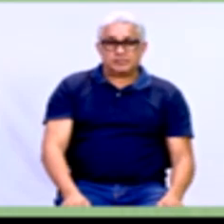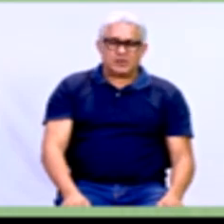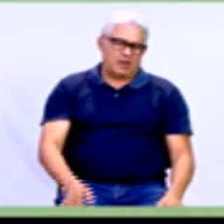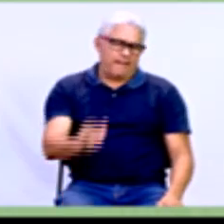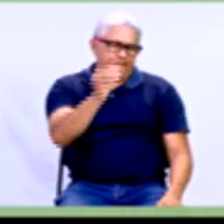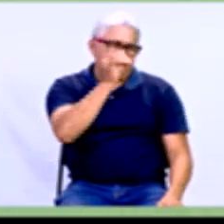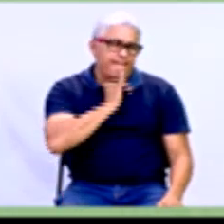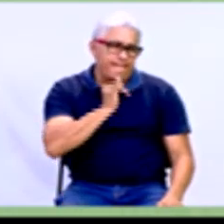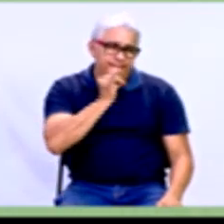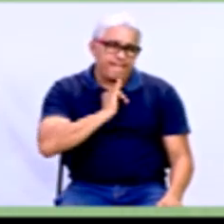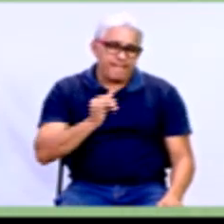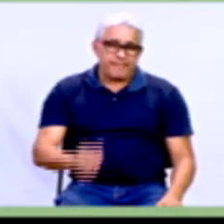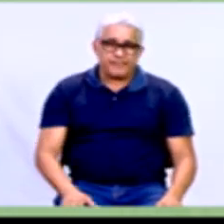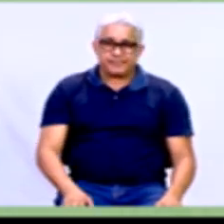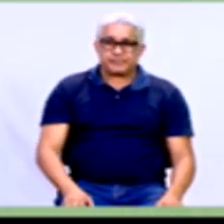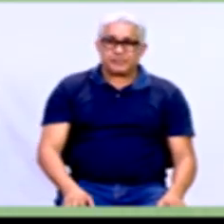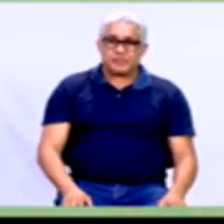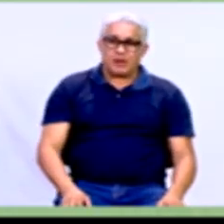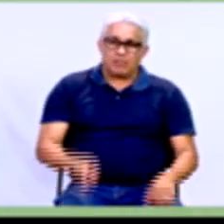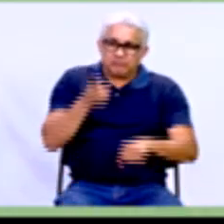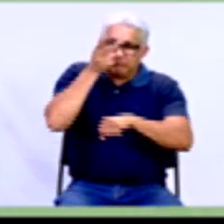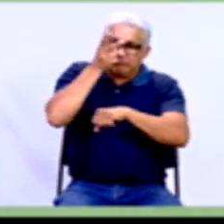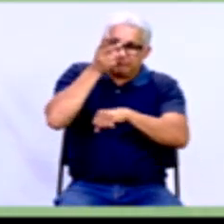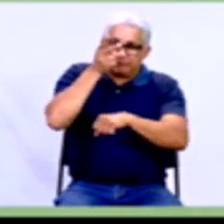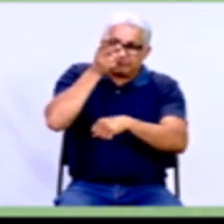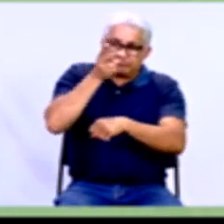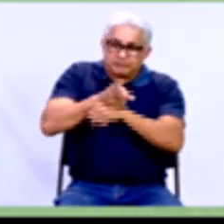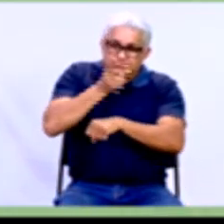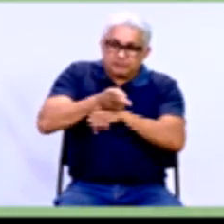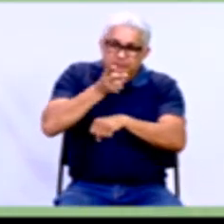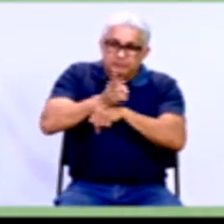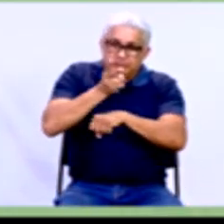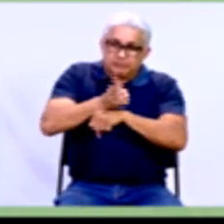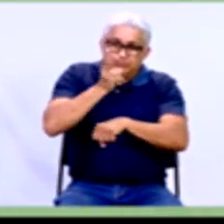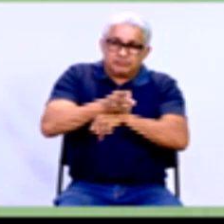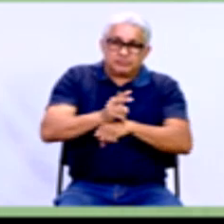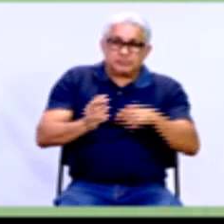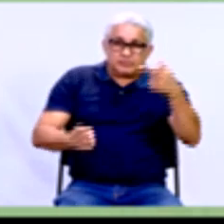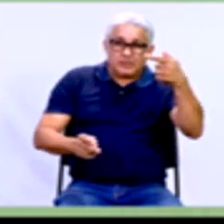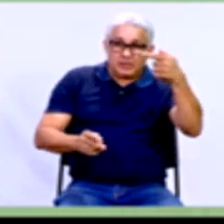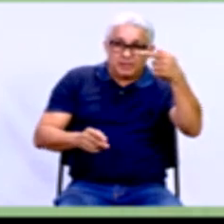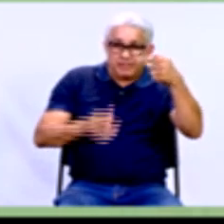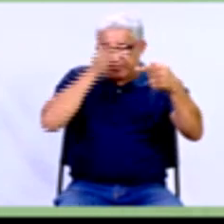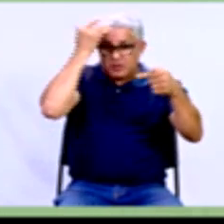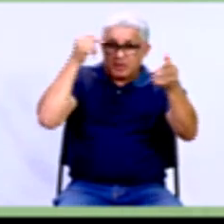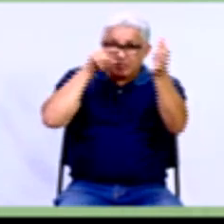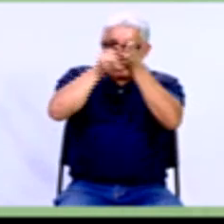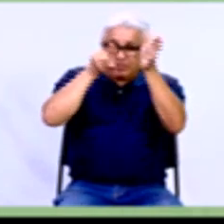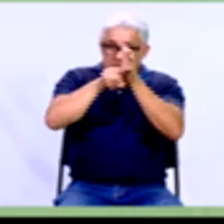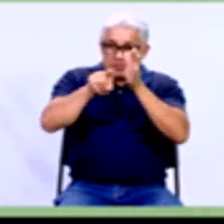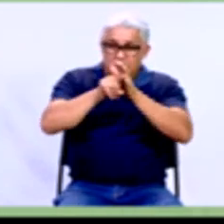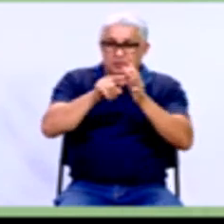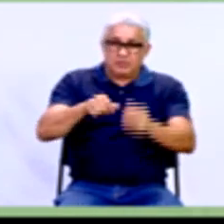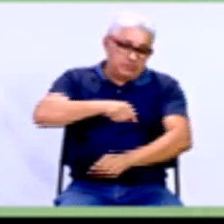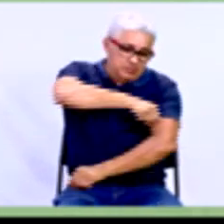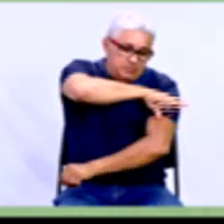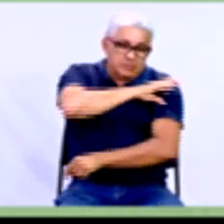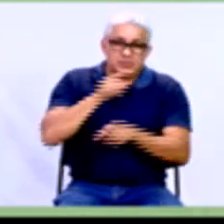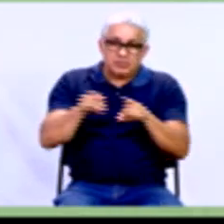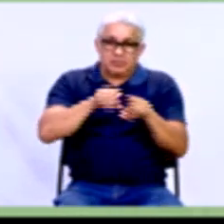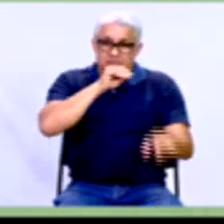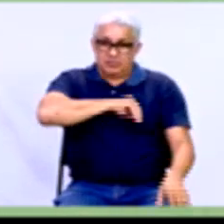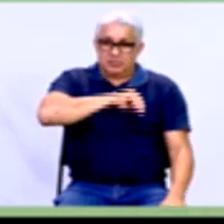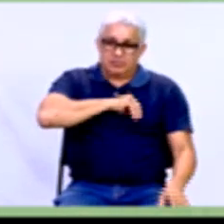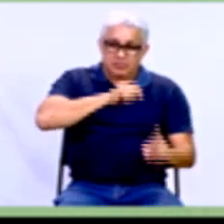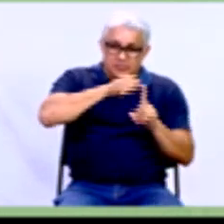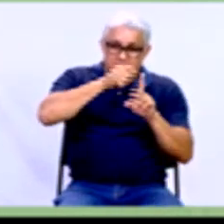Hipoteticamente, perguntamos a 7 pessoas sobre a sua escolaridade e sua renda mensal. Então, pessoal, a gente já